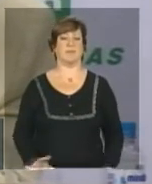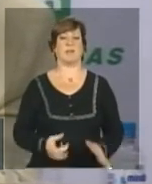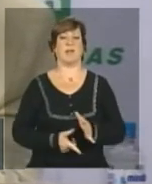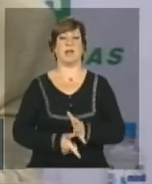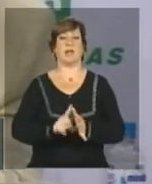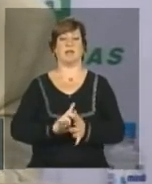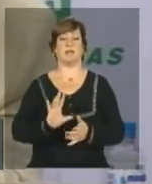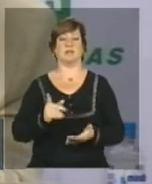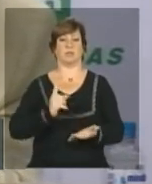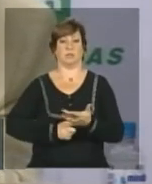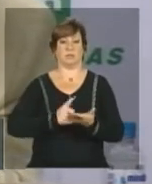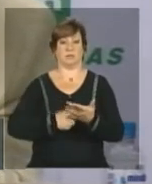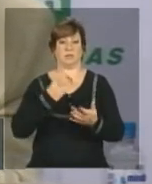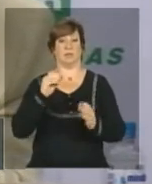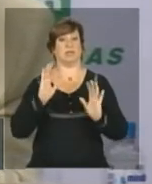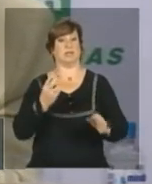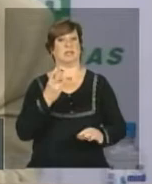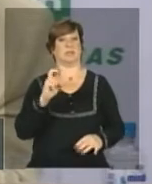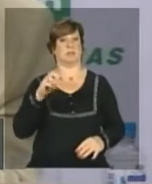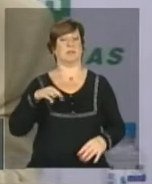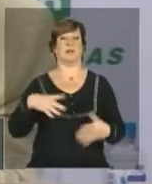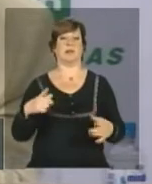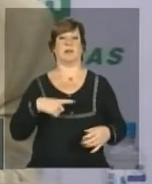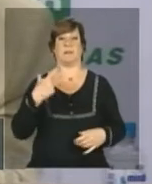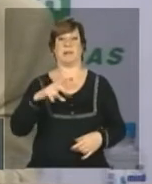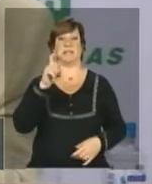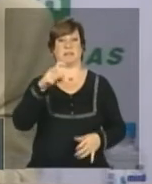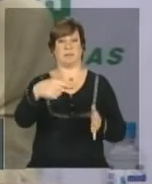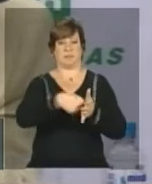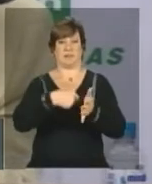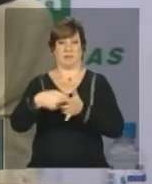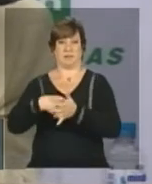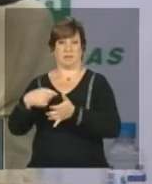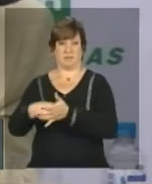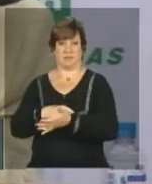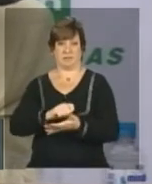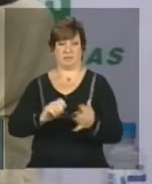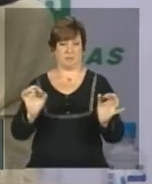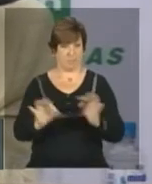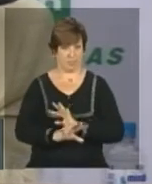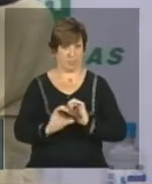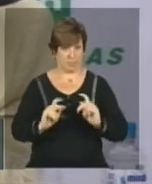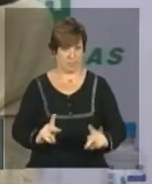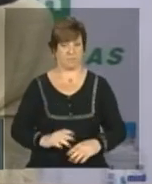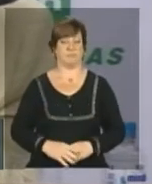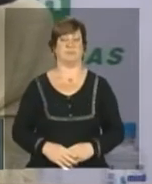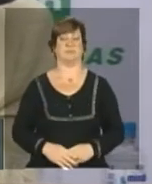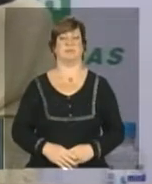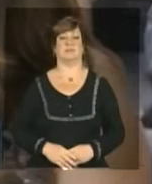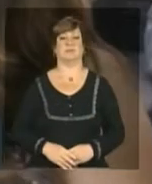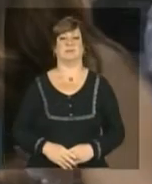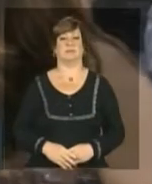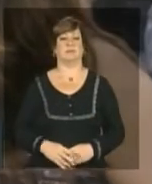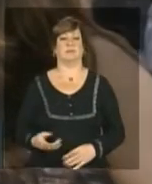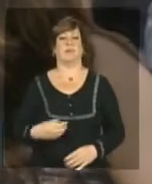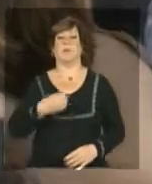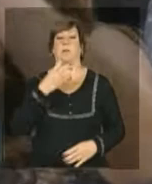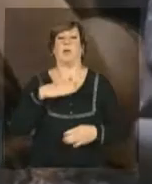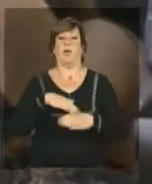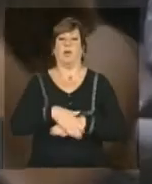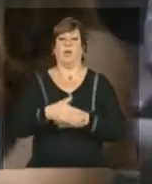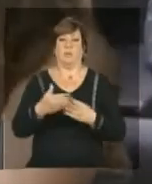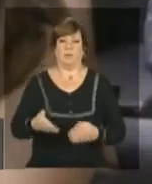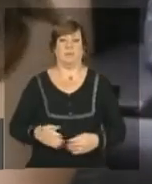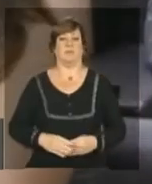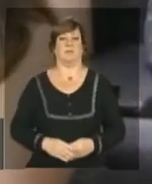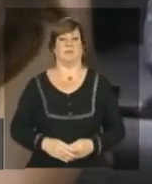meia hora, já temos 35 minutos e temos mais 5 perguntas escritas e terminamos, ok? Sabrina. Boa noite. Boa noite,